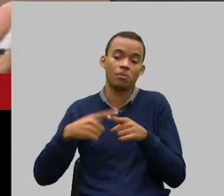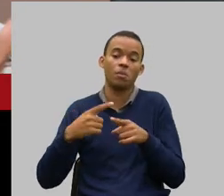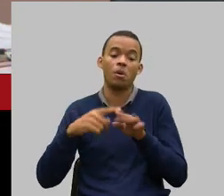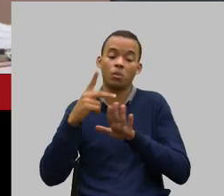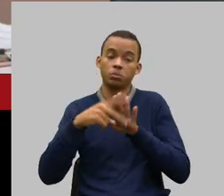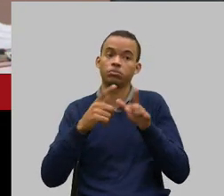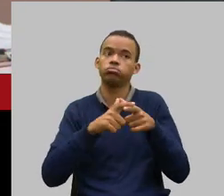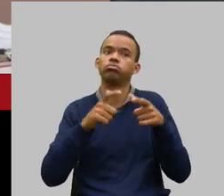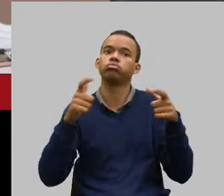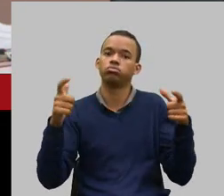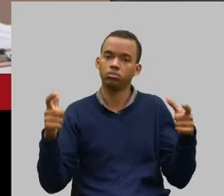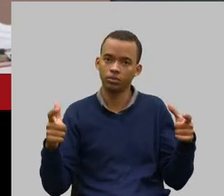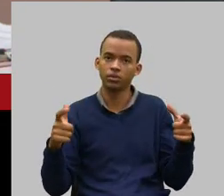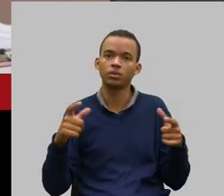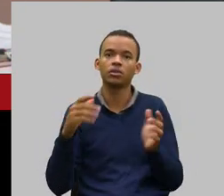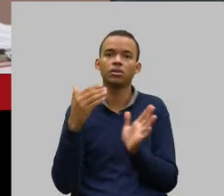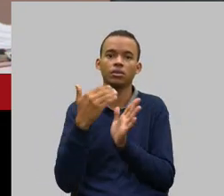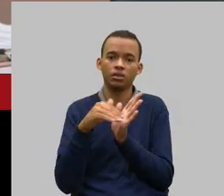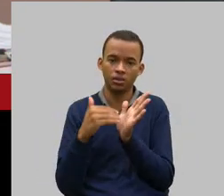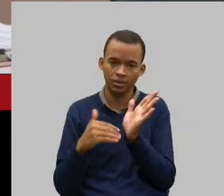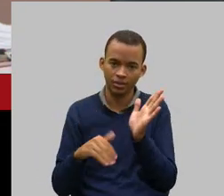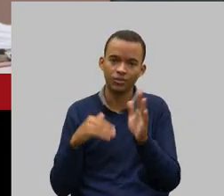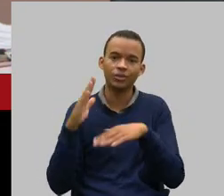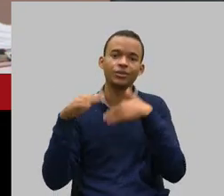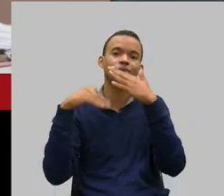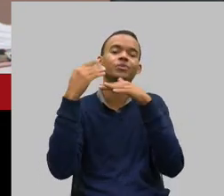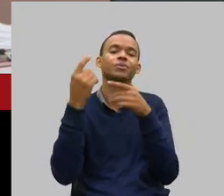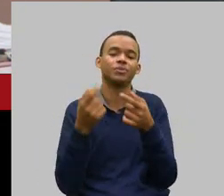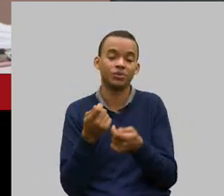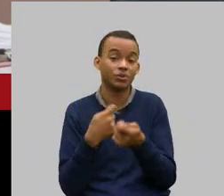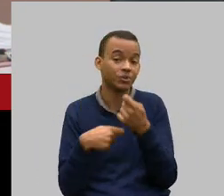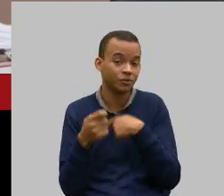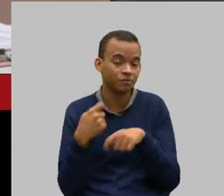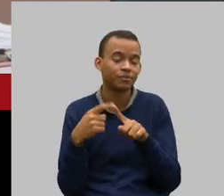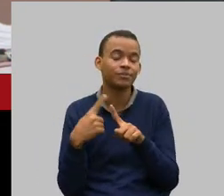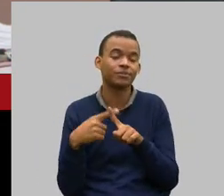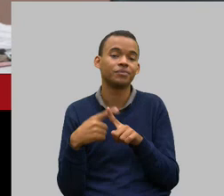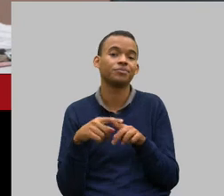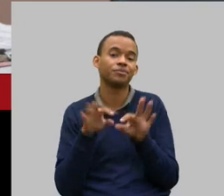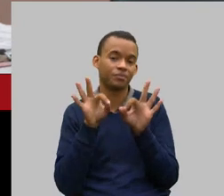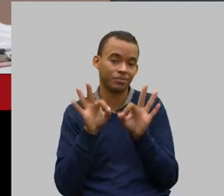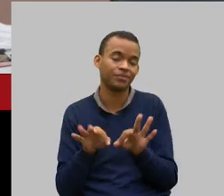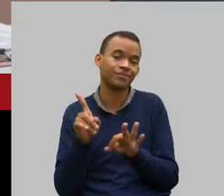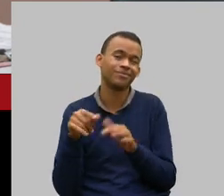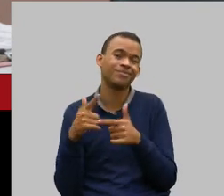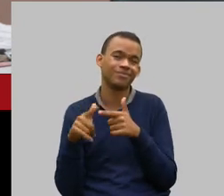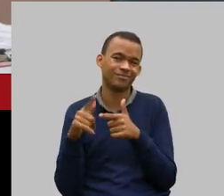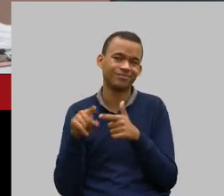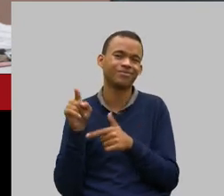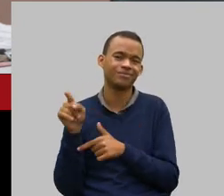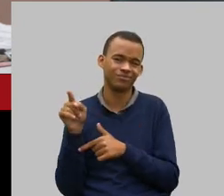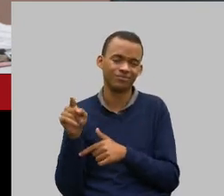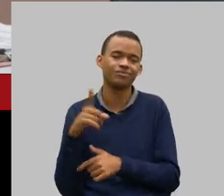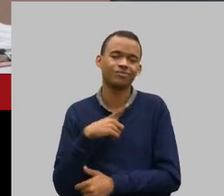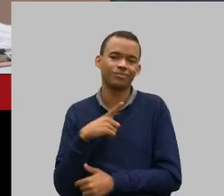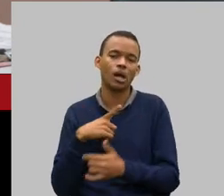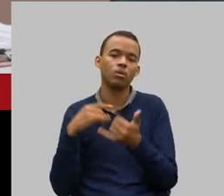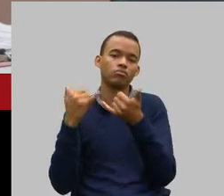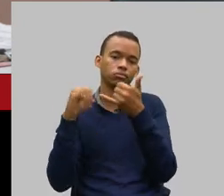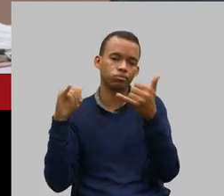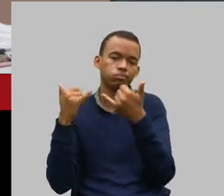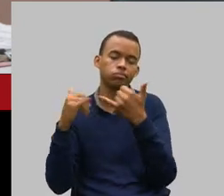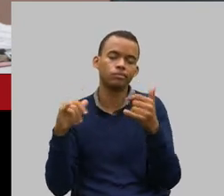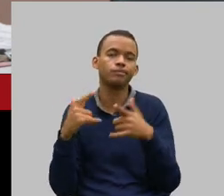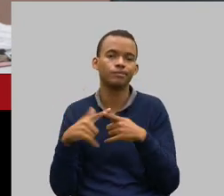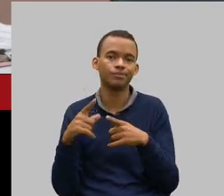Governador através da secretaria de desenvolvimento econômico Porque de fato é um problema que assola muito as nossas famílias